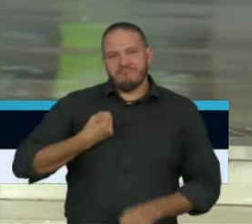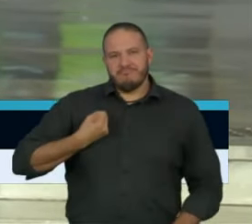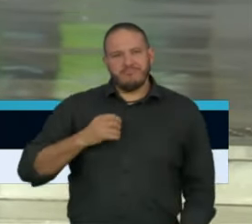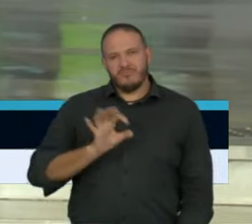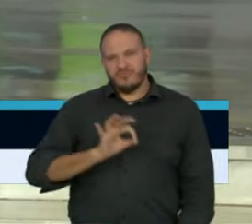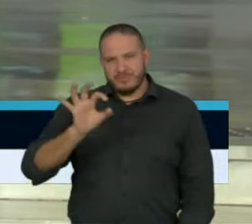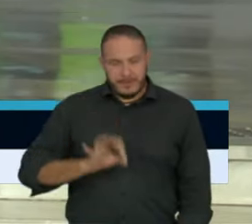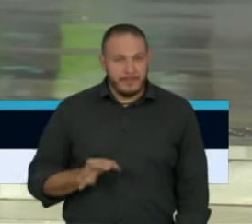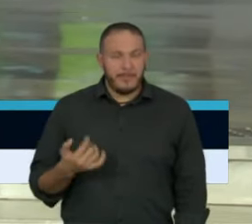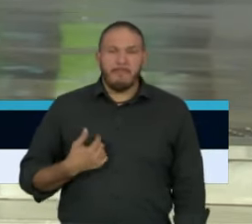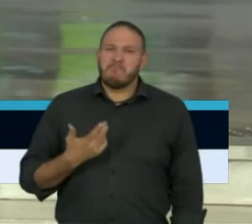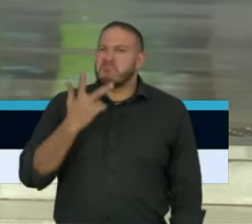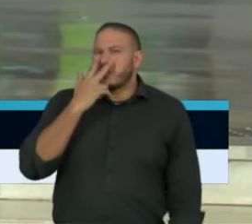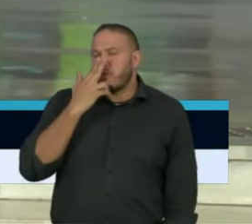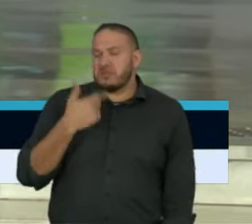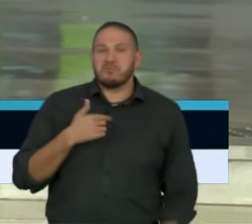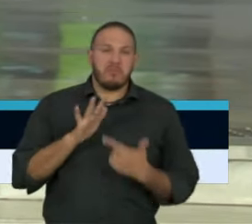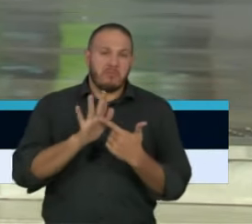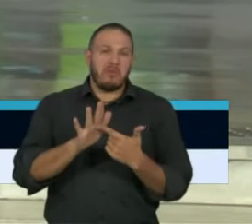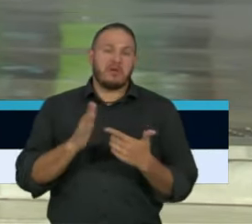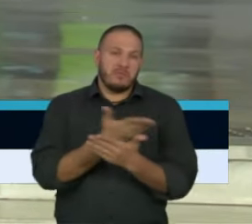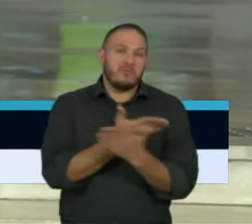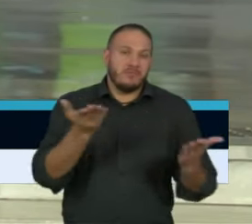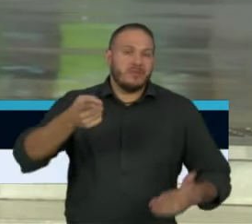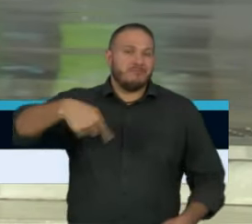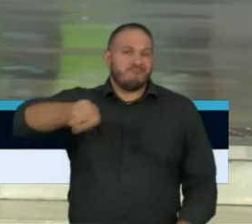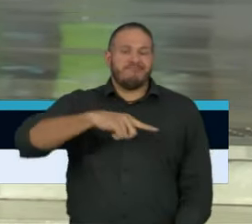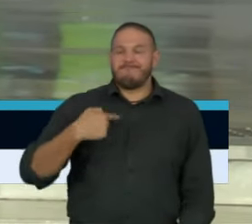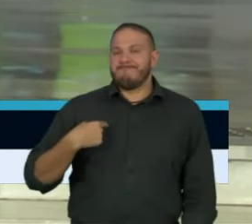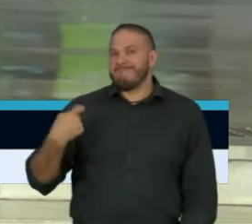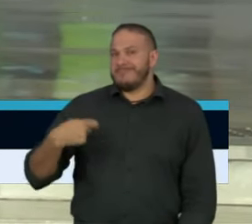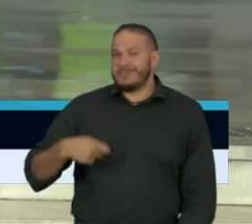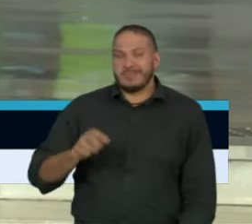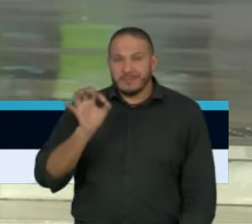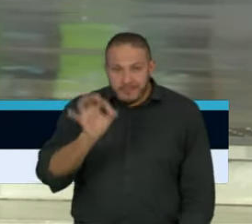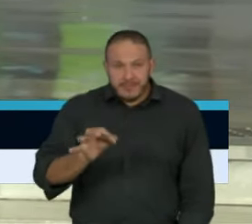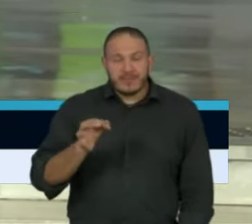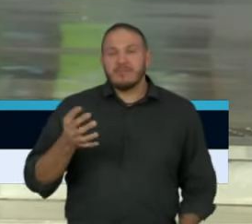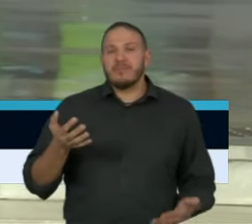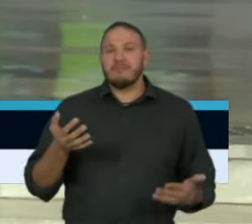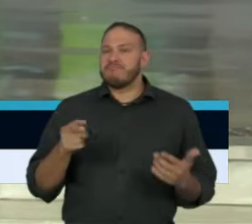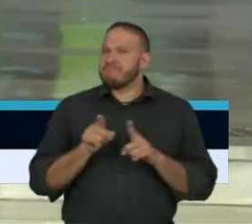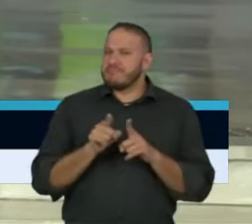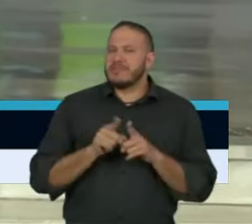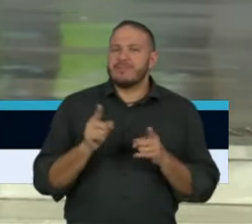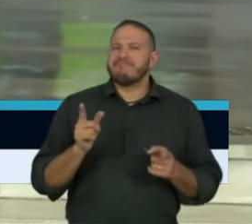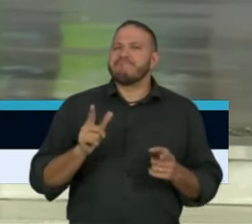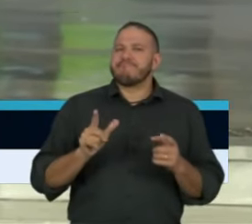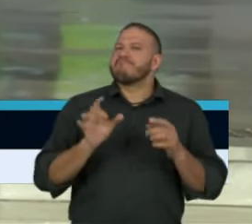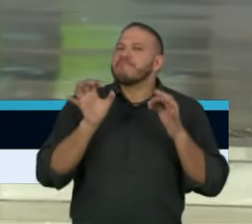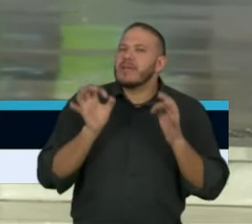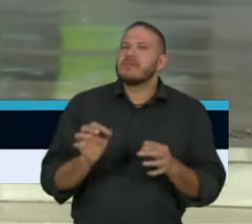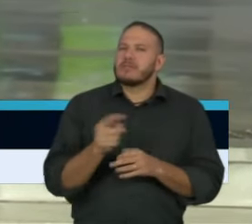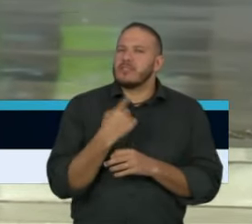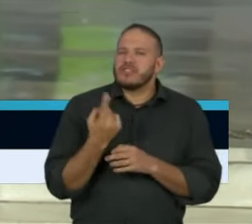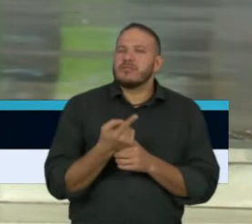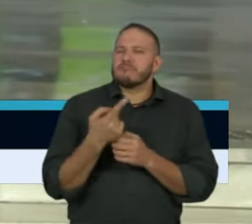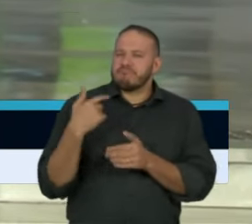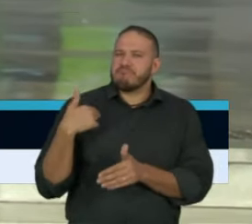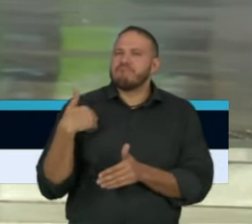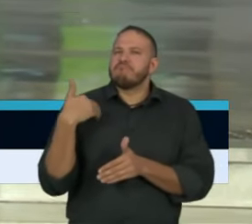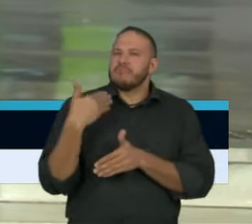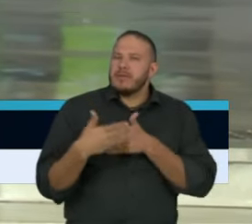Então, acho que isso nos mostra a necessidade e a certeza de que nós estamos indo no caminho